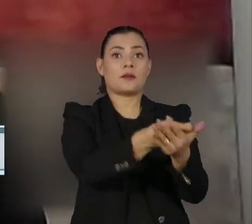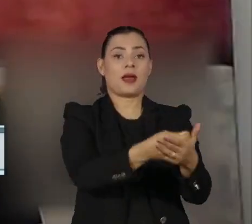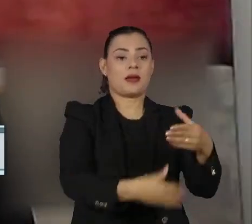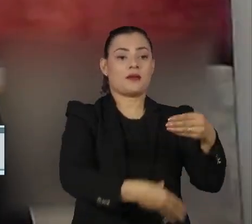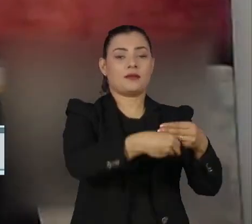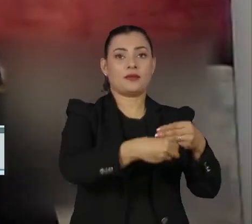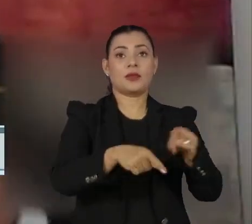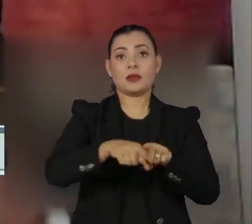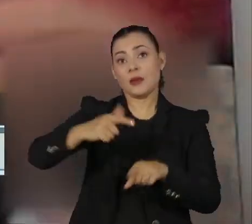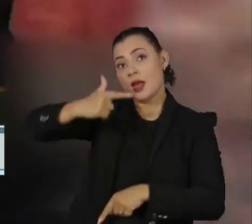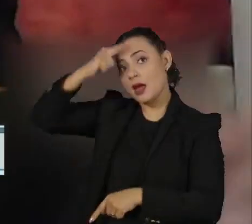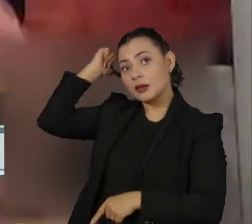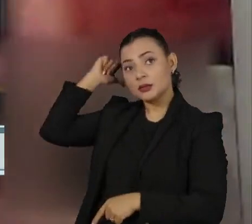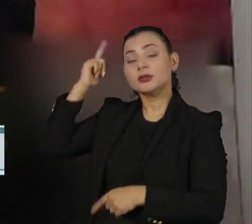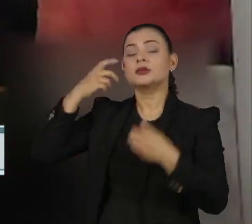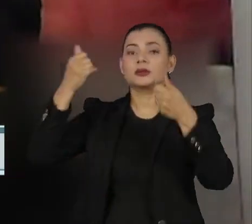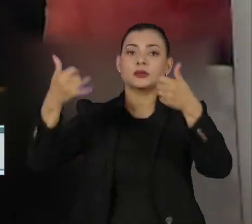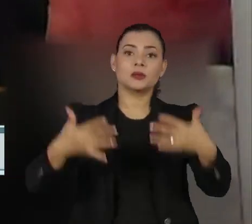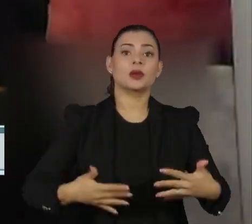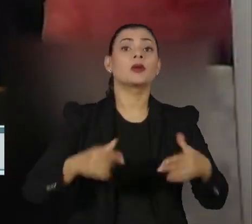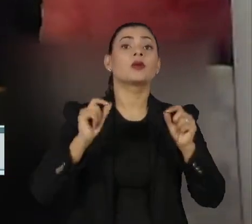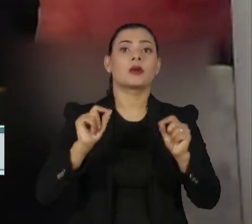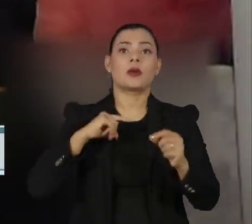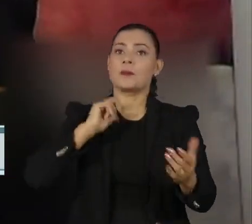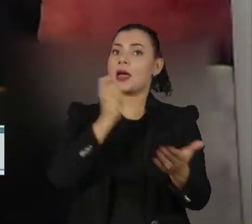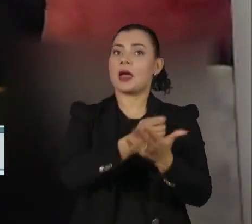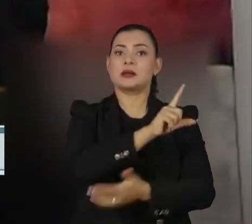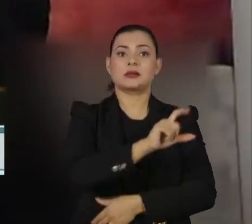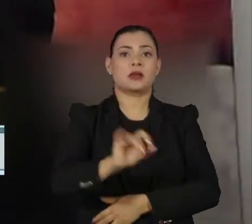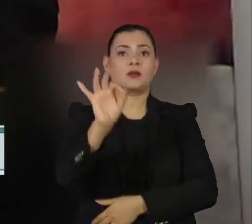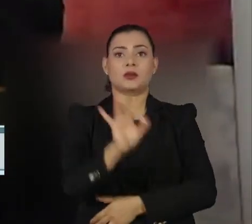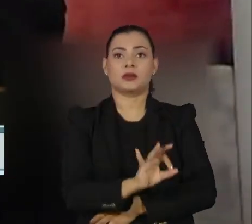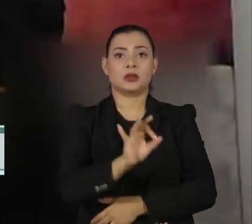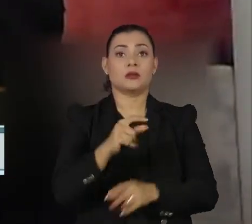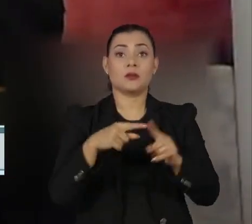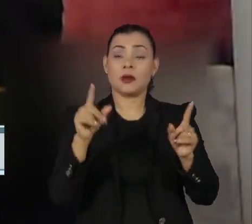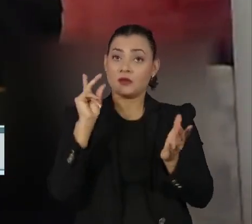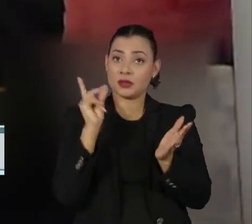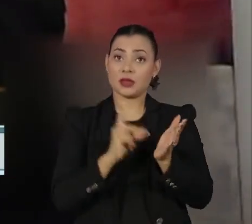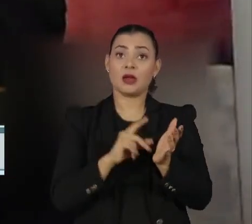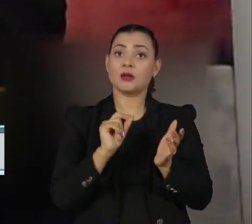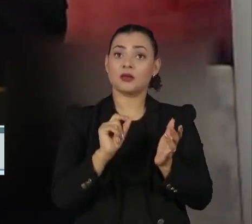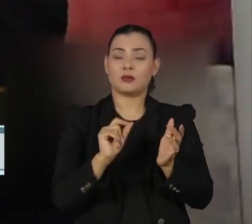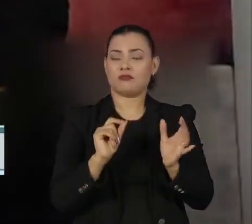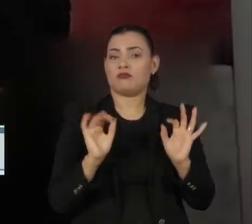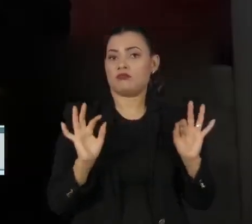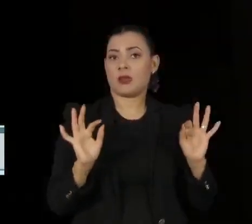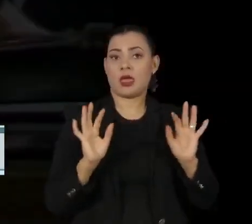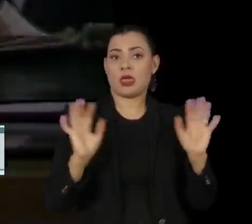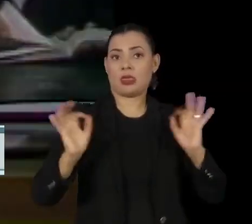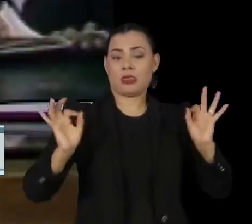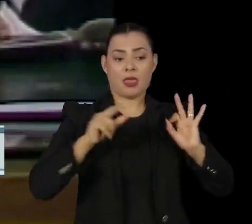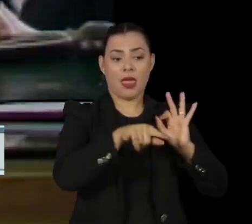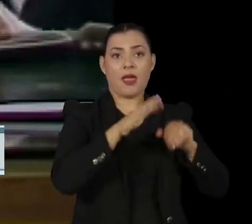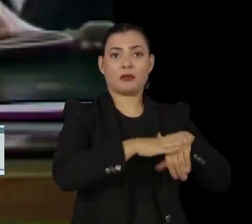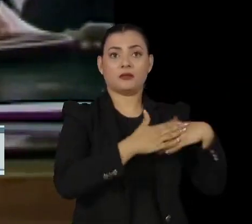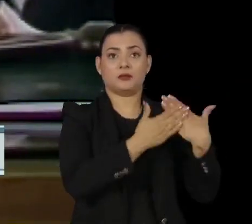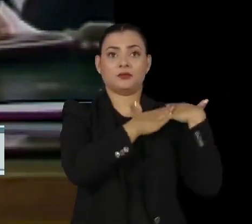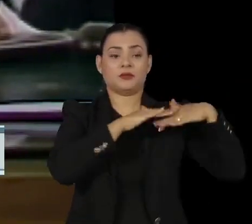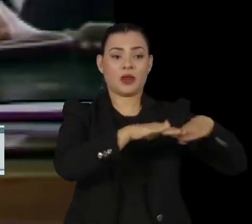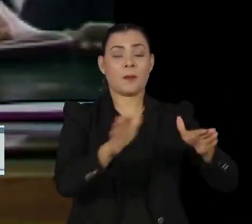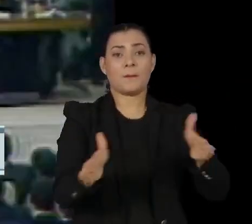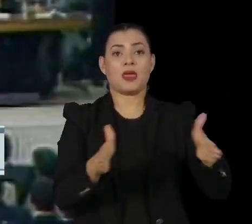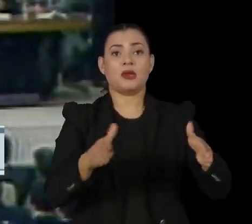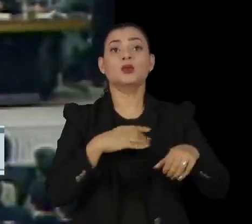e Moraes pelo pagamento integral, desde que a posse não fosse alvo de qualquer litígio na data da